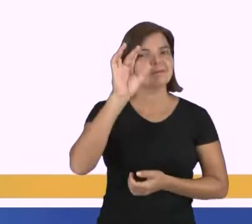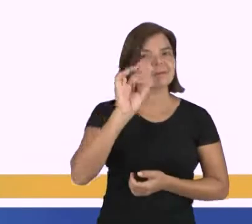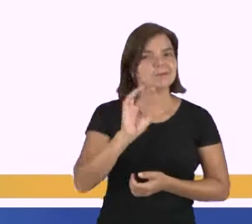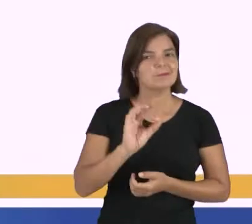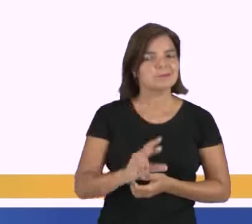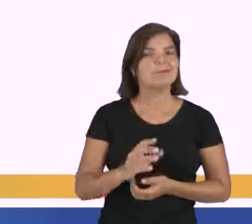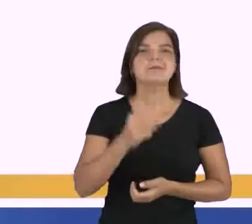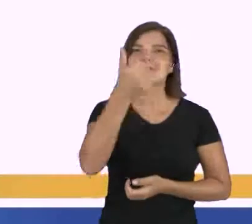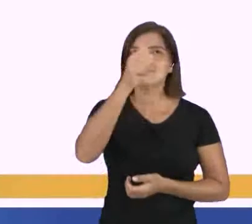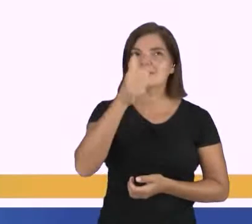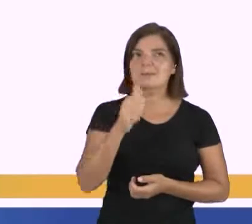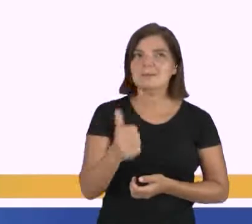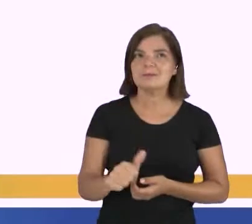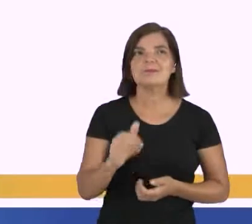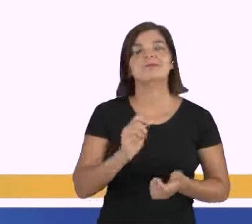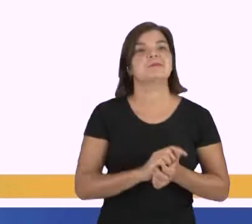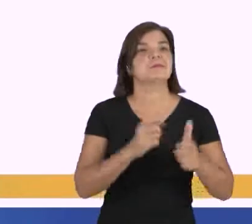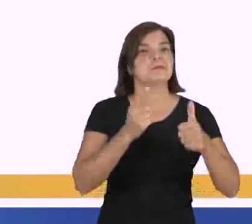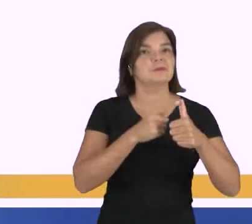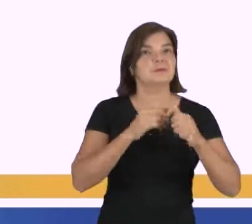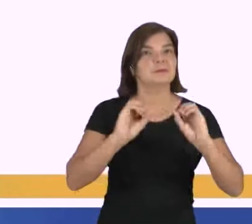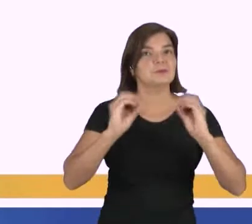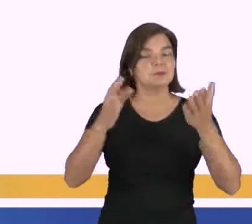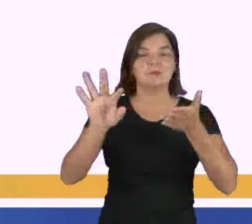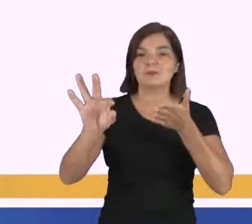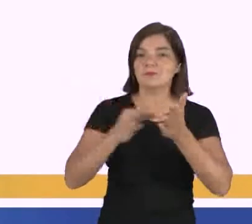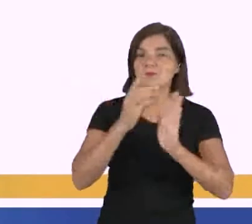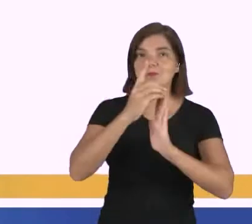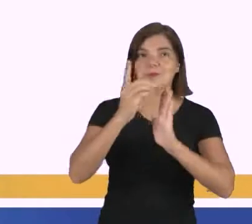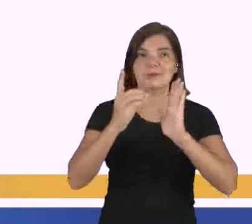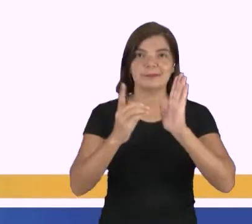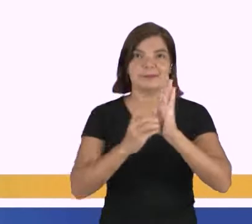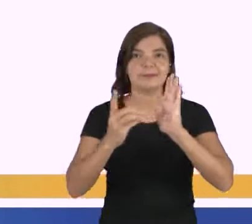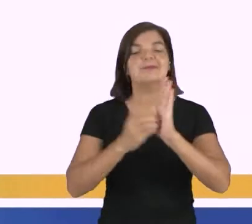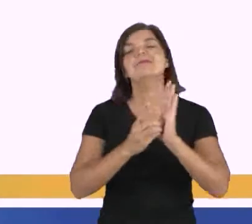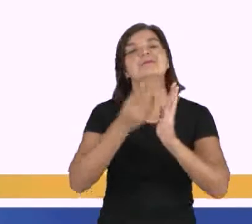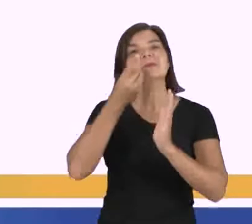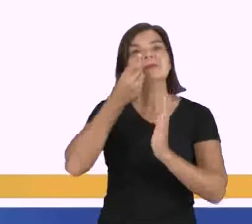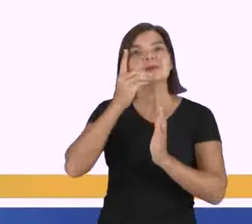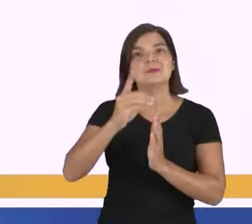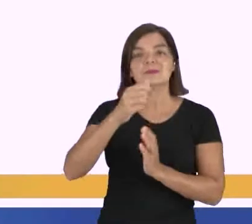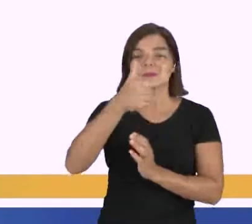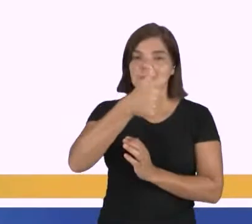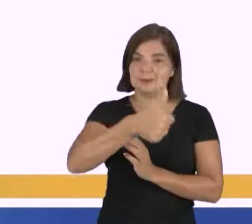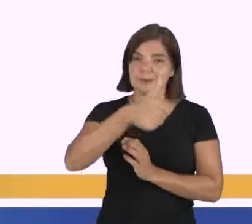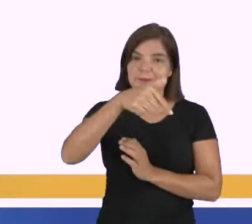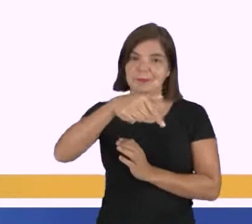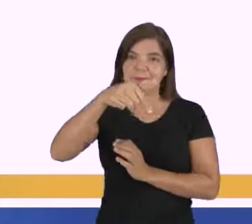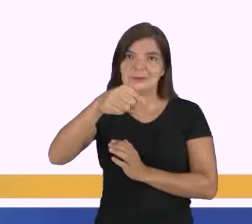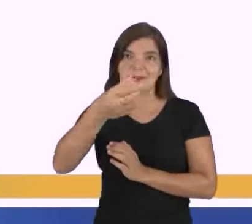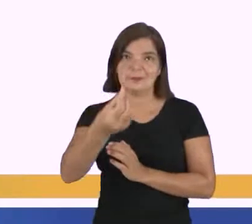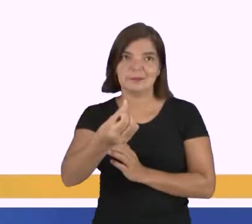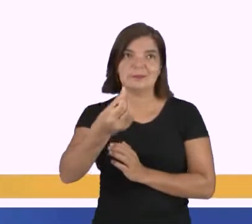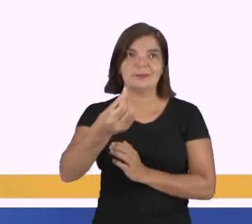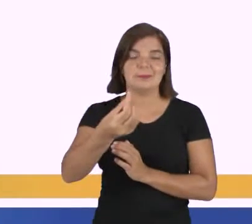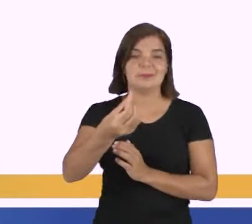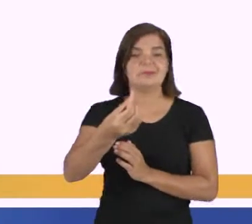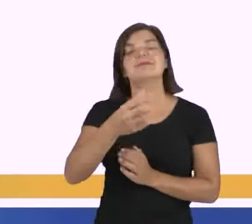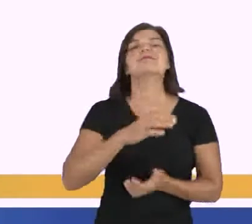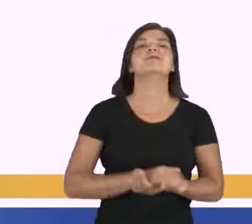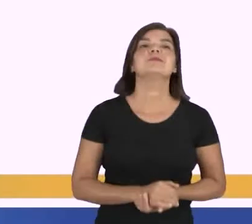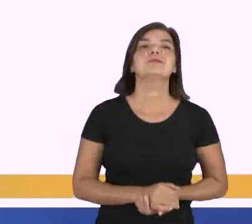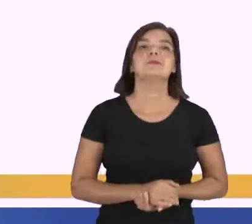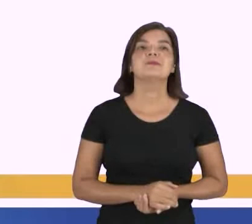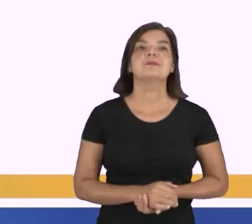aí avaliando. Então, na primeira, comemora-se a assinatura da Declaração da Independência, assinado em 1776 na